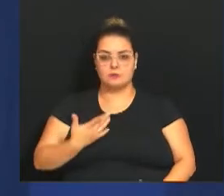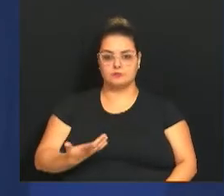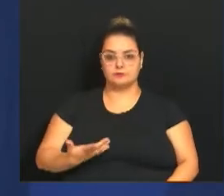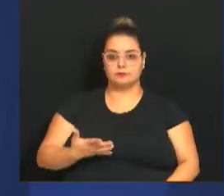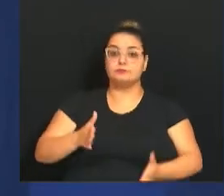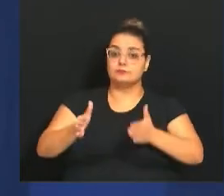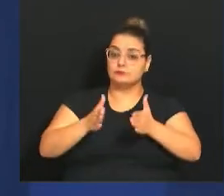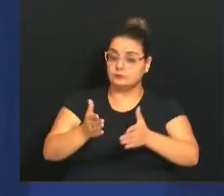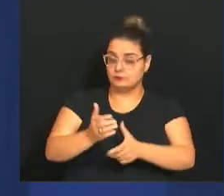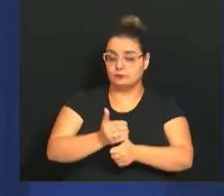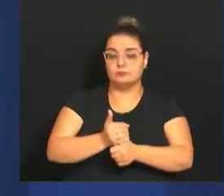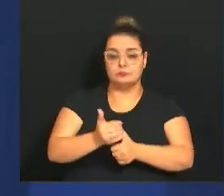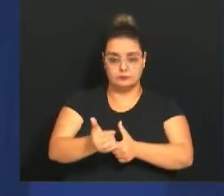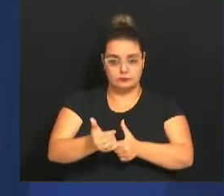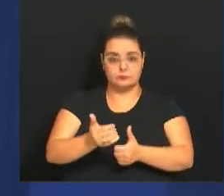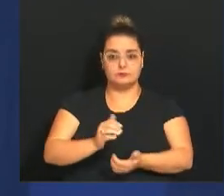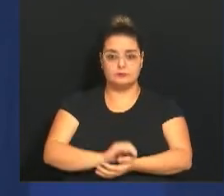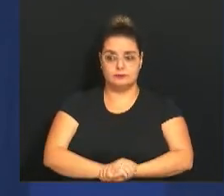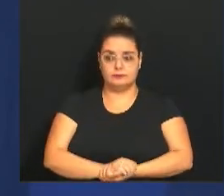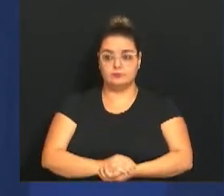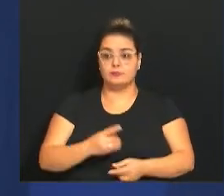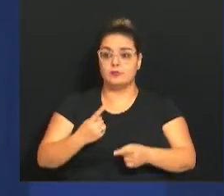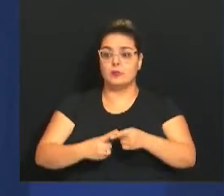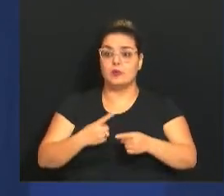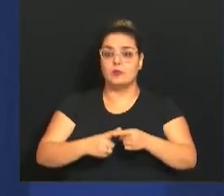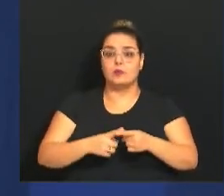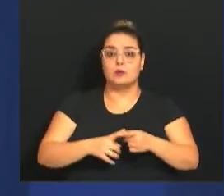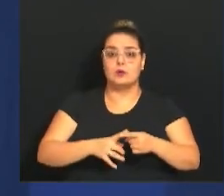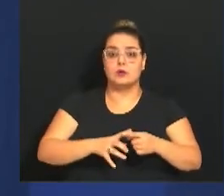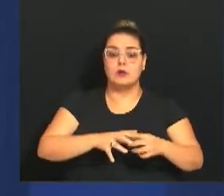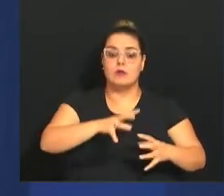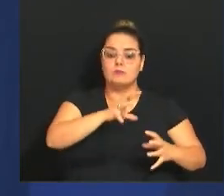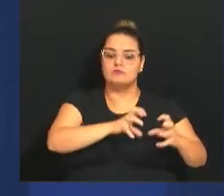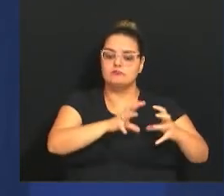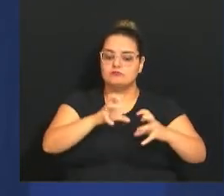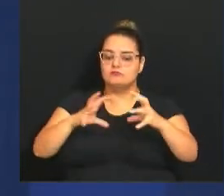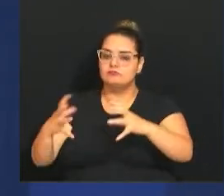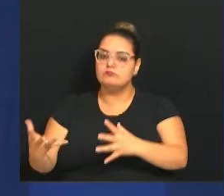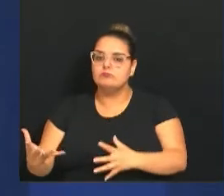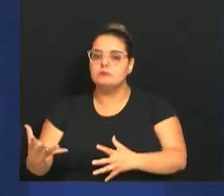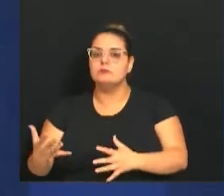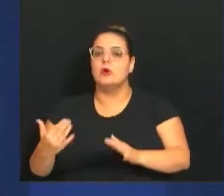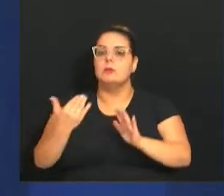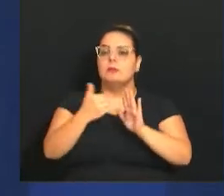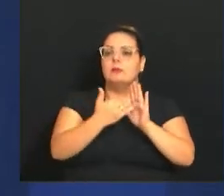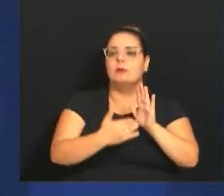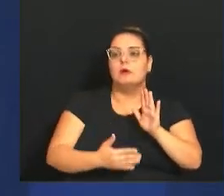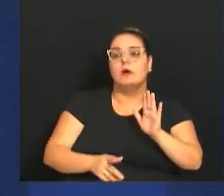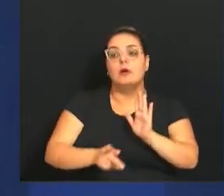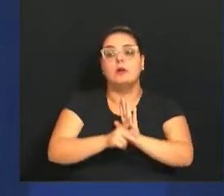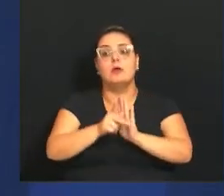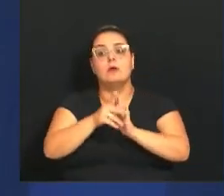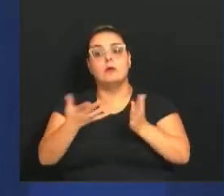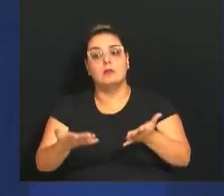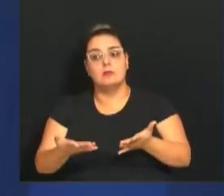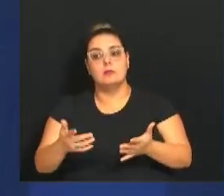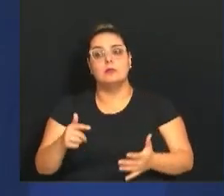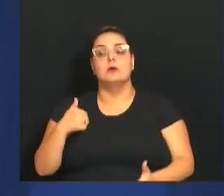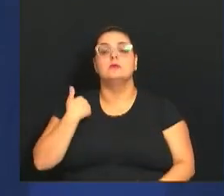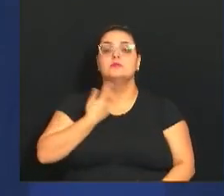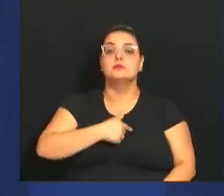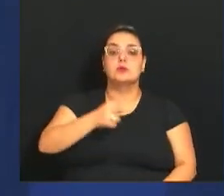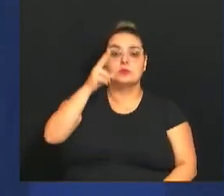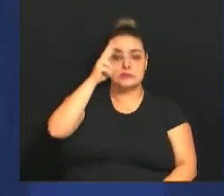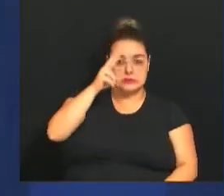mandato, porque ela estava incomodando com as pautas que ela trazia. Então, quando a gente traz um projeto como esse, é para justamente a gente lembrar